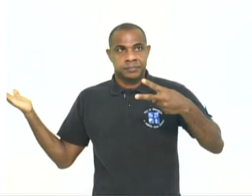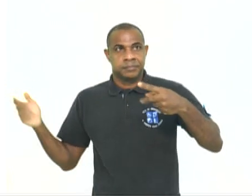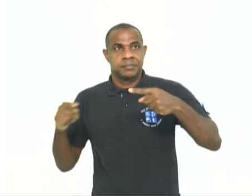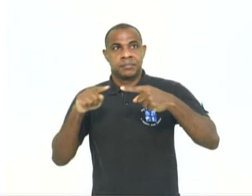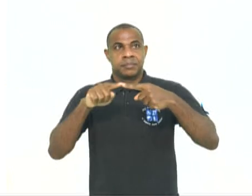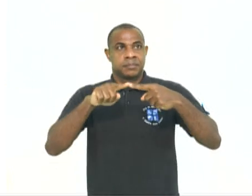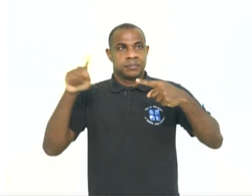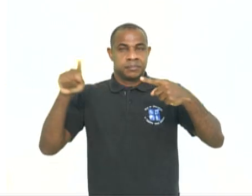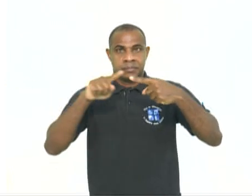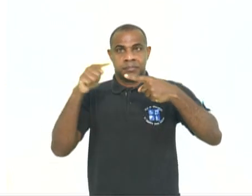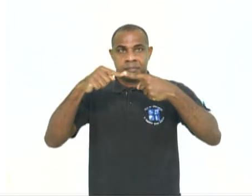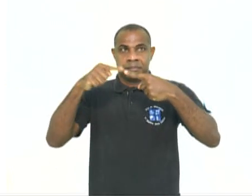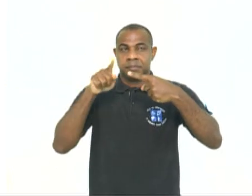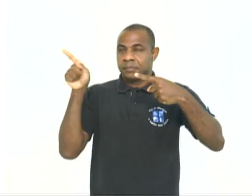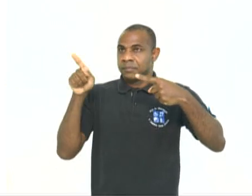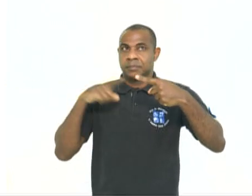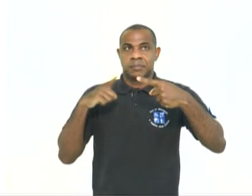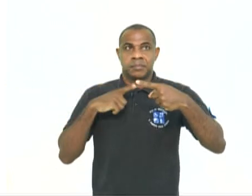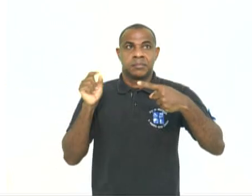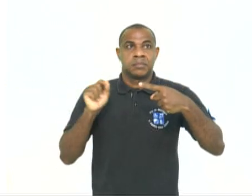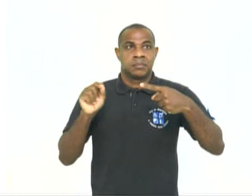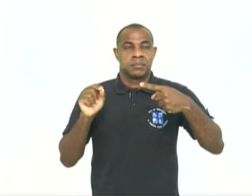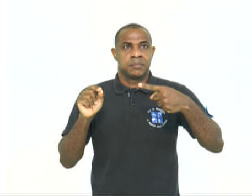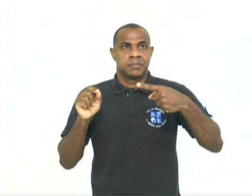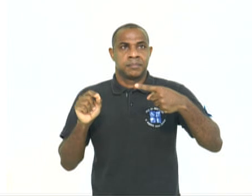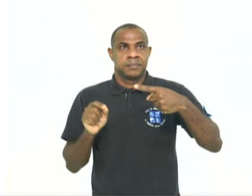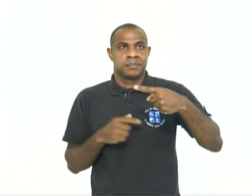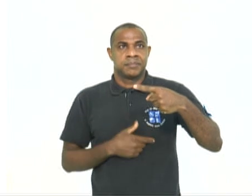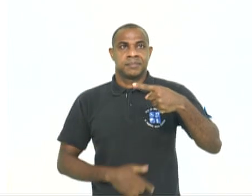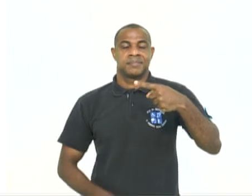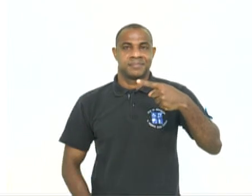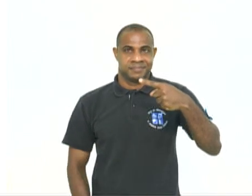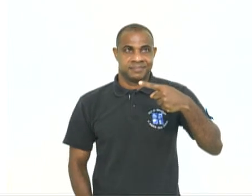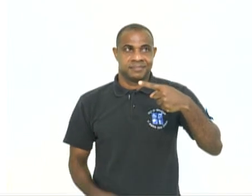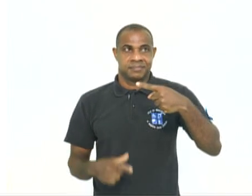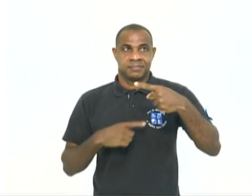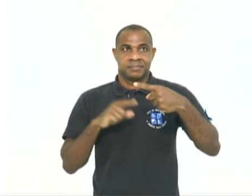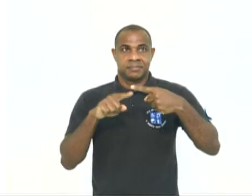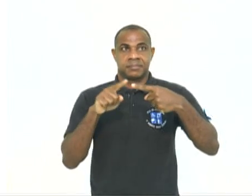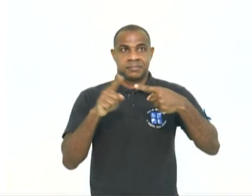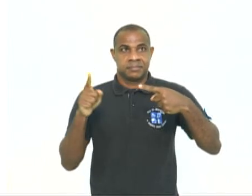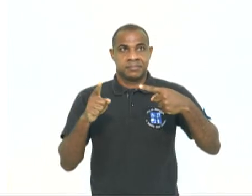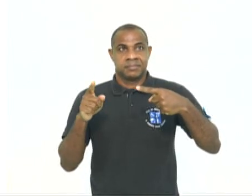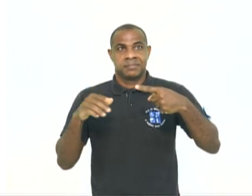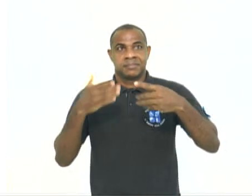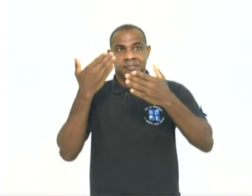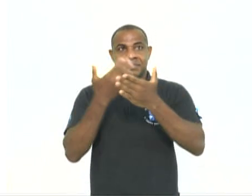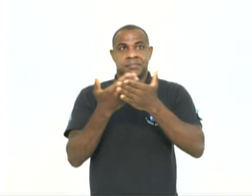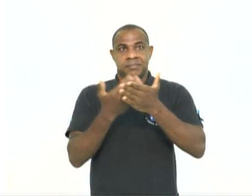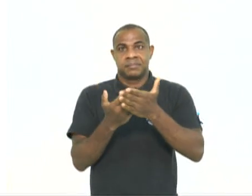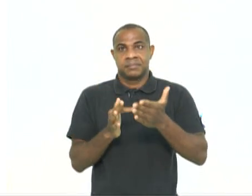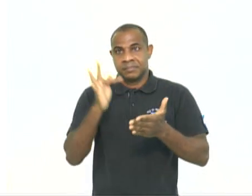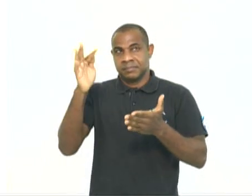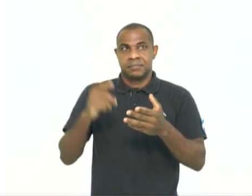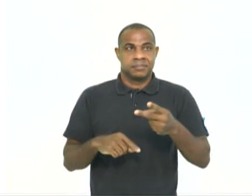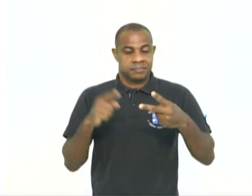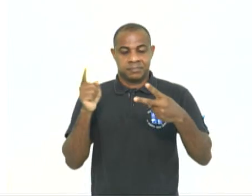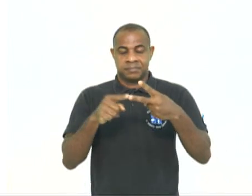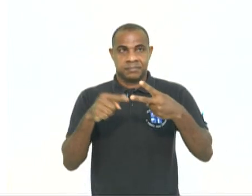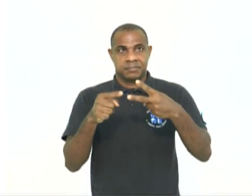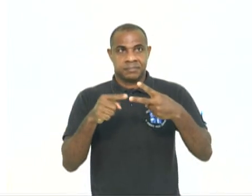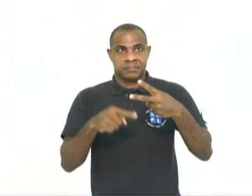Os granulosos são os neutrófilos, eosinófilos e basófilos, isso a gente vai estudar mais para frente, e os agranulócitos são